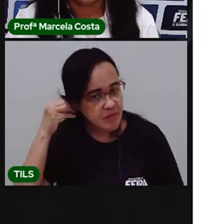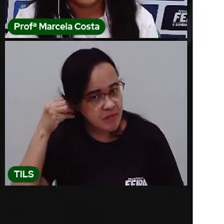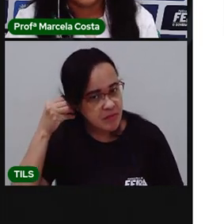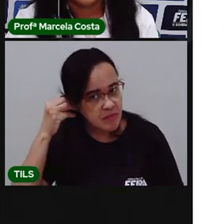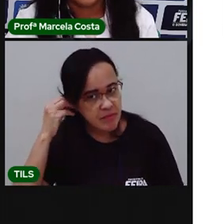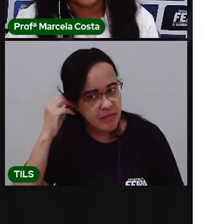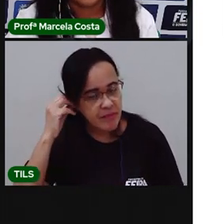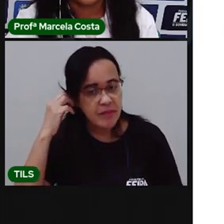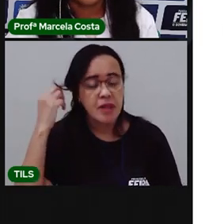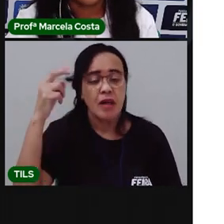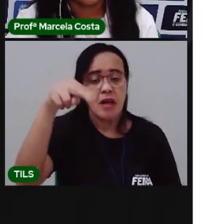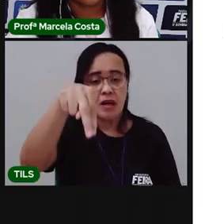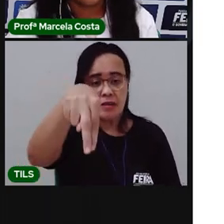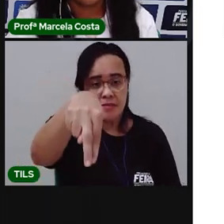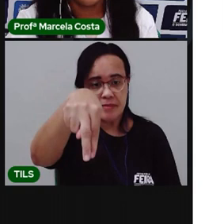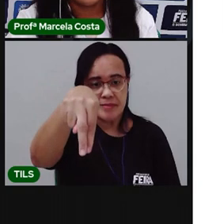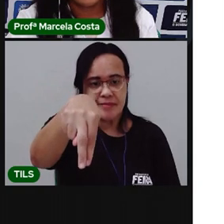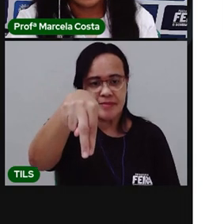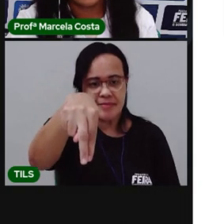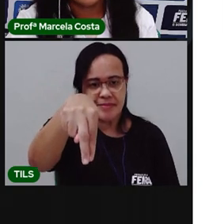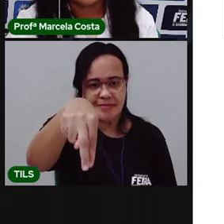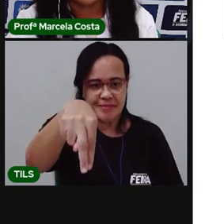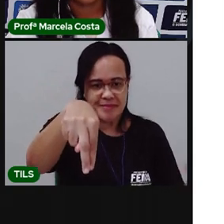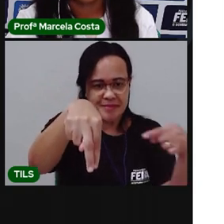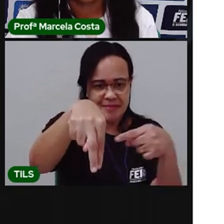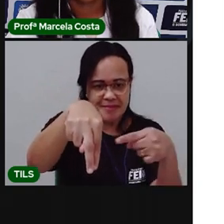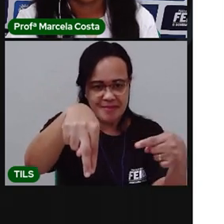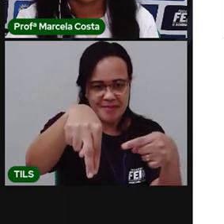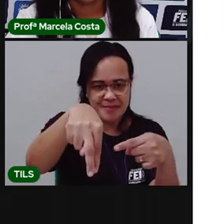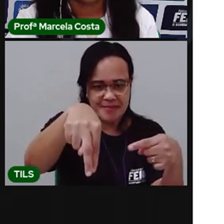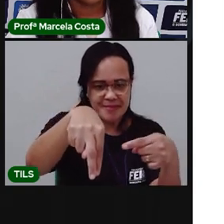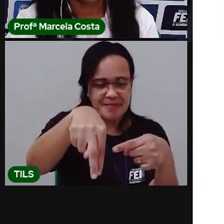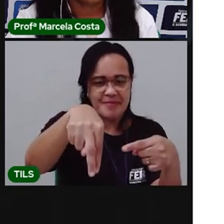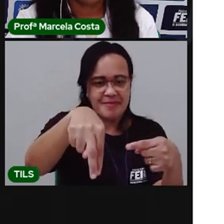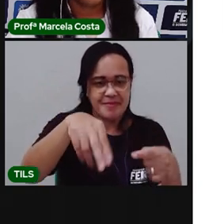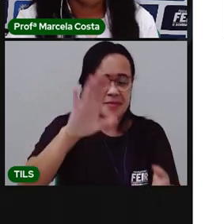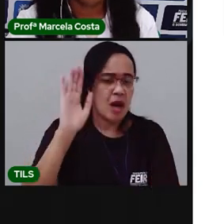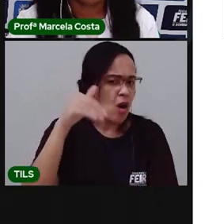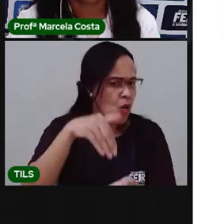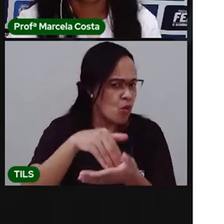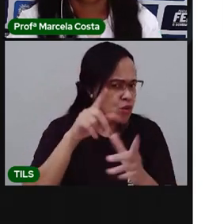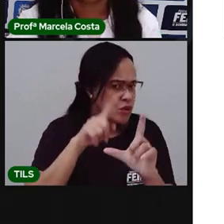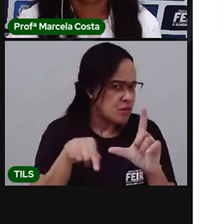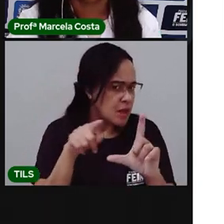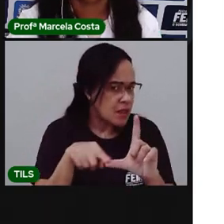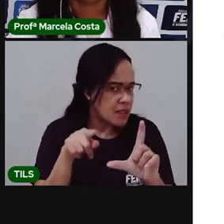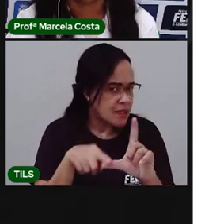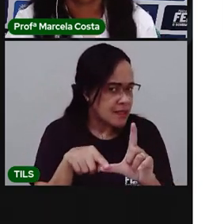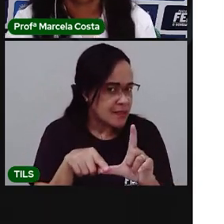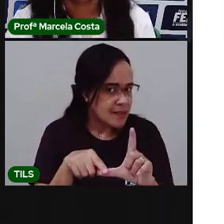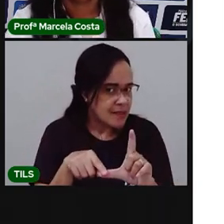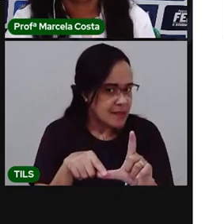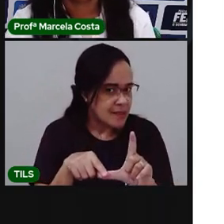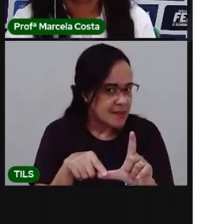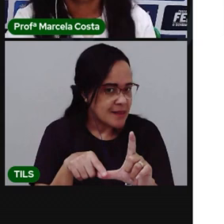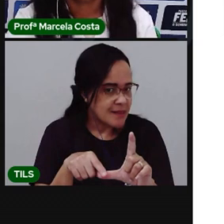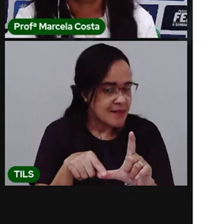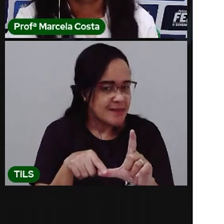O ne, né? A gente escuta o som de ne. E a última